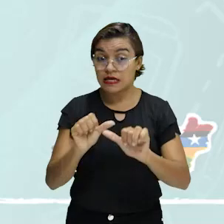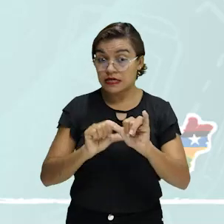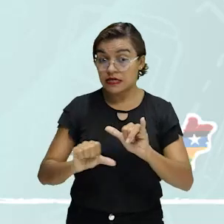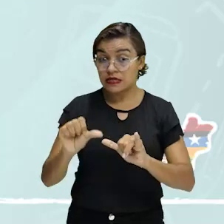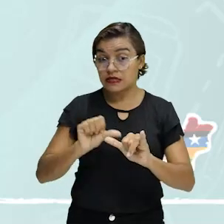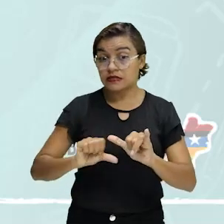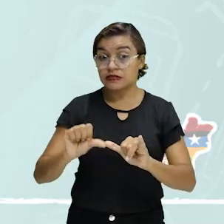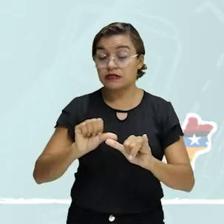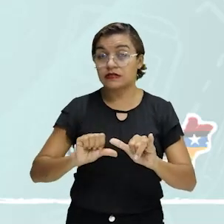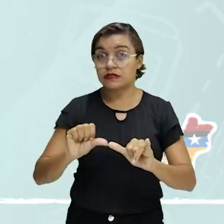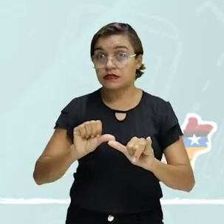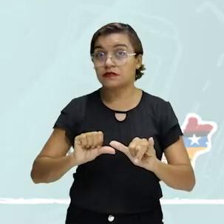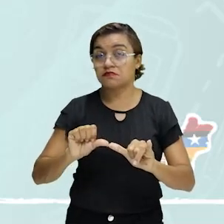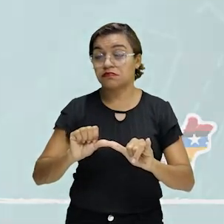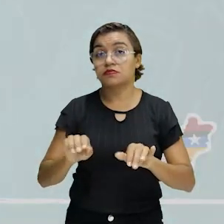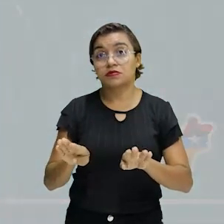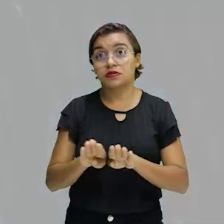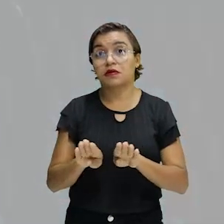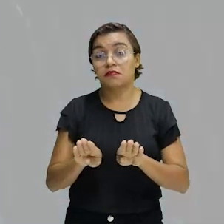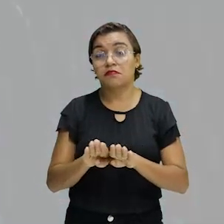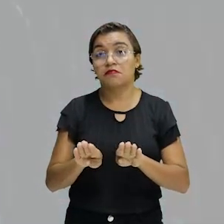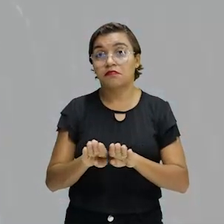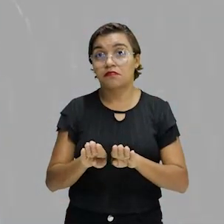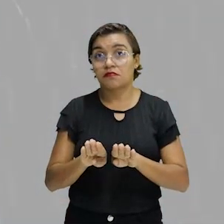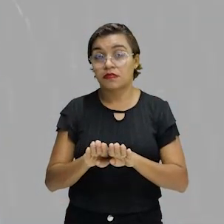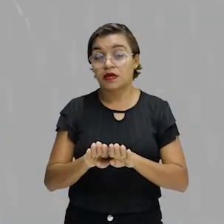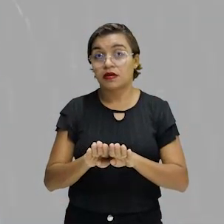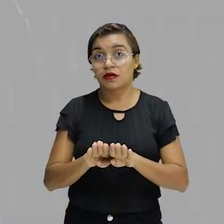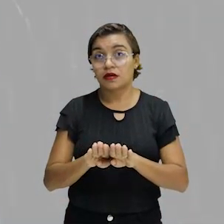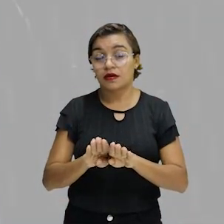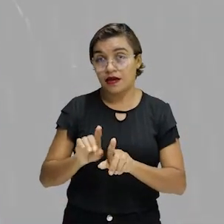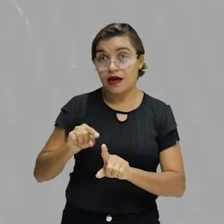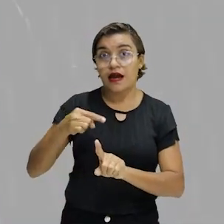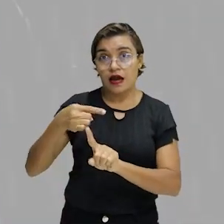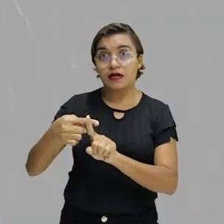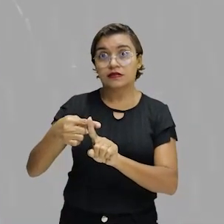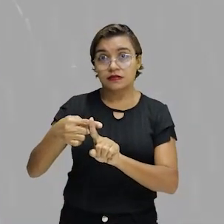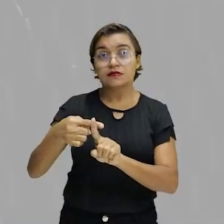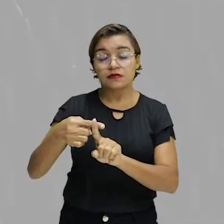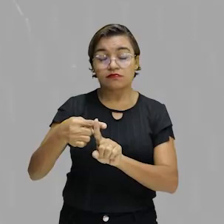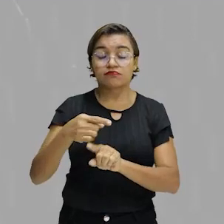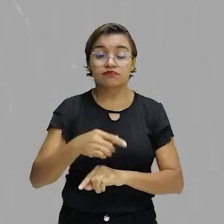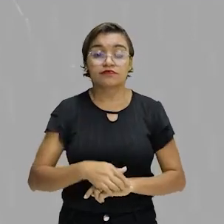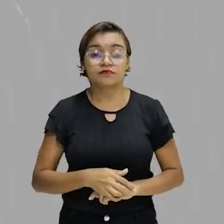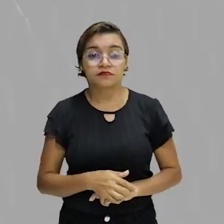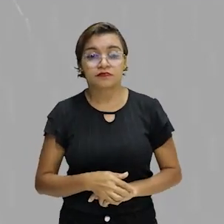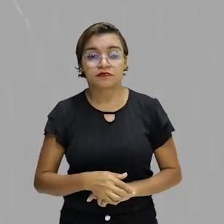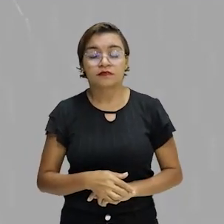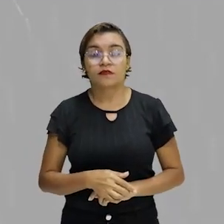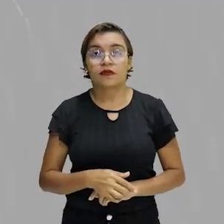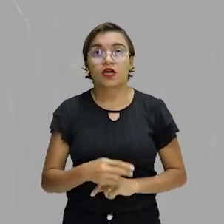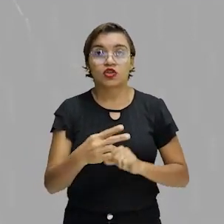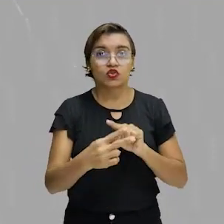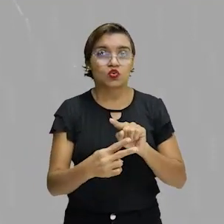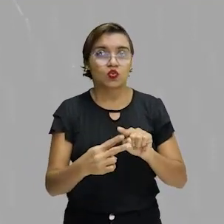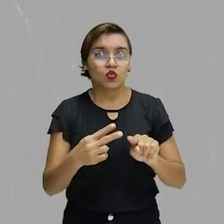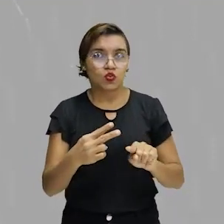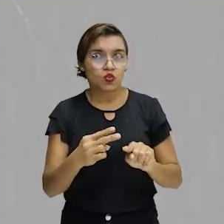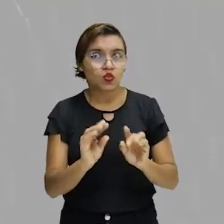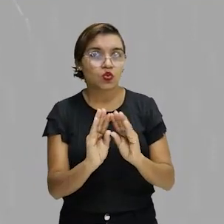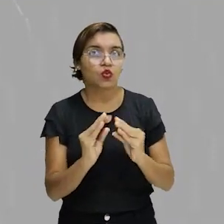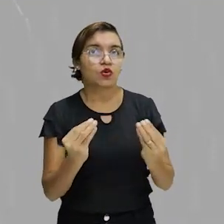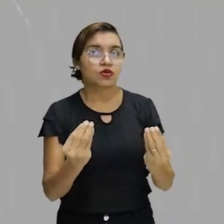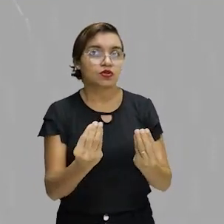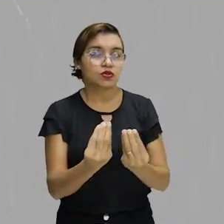sntese a gente também podemos chamar de reação de adição Ok onde duas ou mais